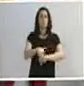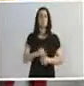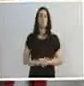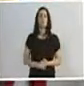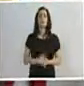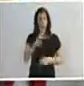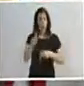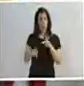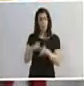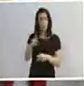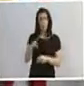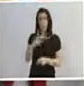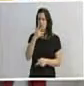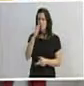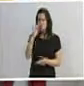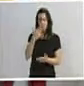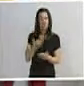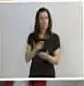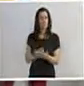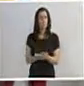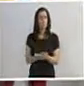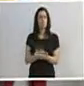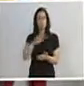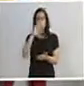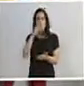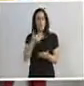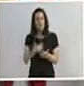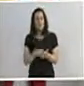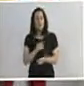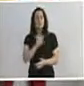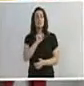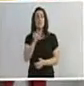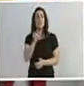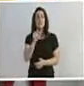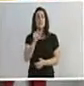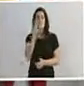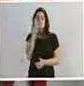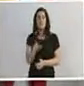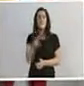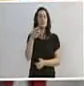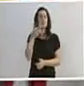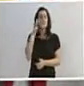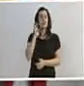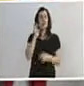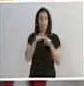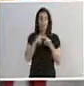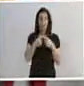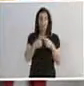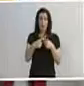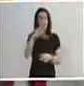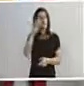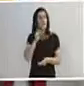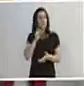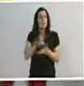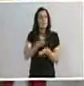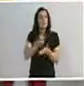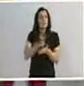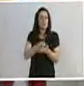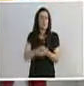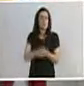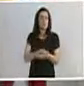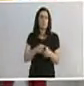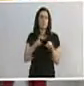povo lá continua sem acreditar, eu tenho certeza. Só acredita lá no vereador Vanderlei, porque sabe da verdade com que ele luta e batalha pela nossa cidade. Mas eu